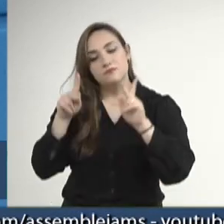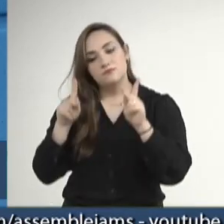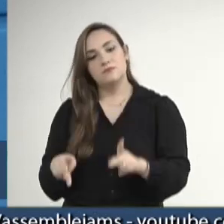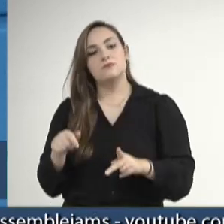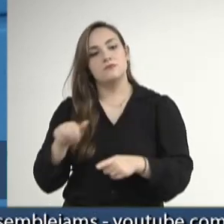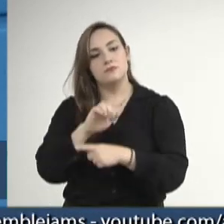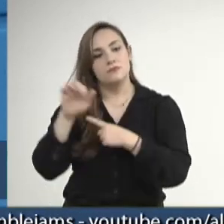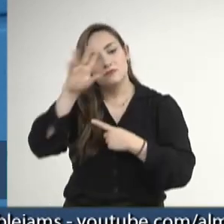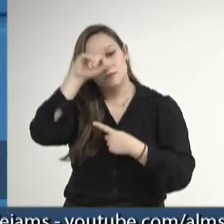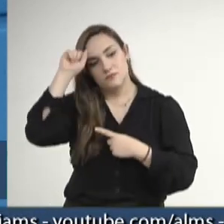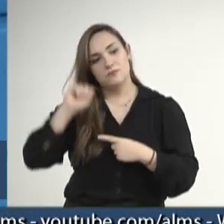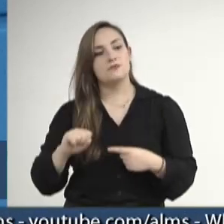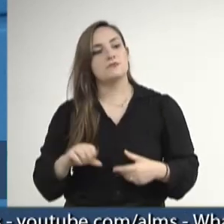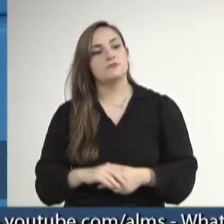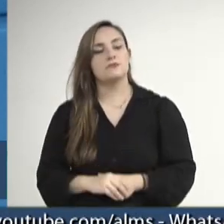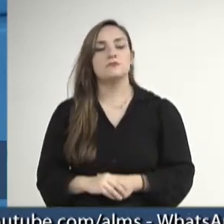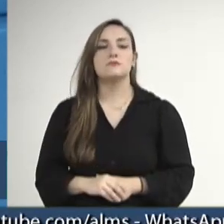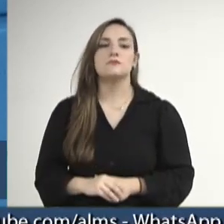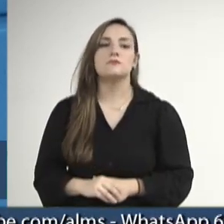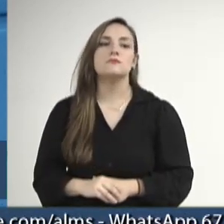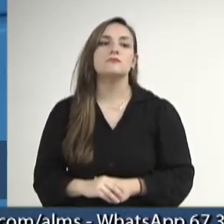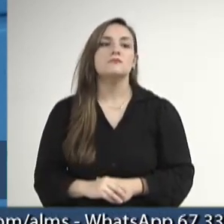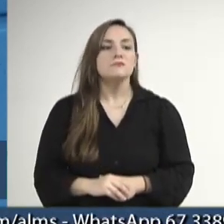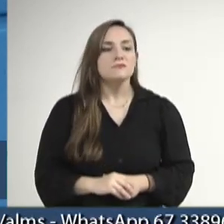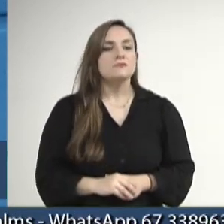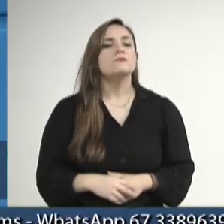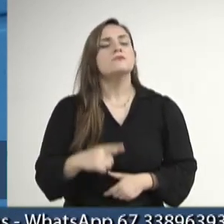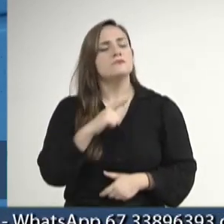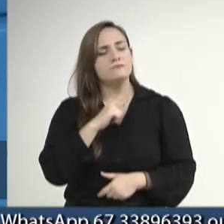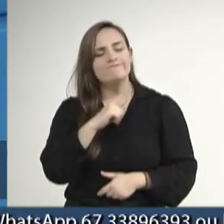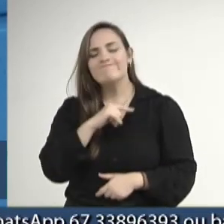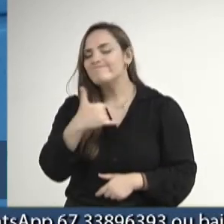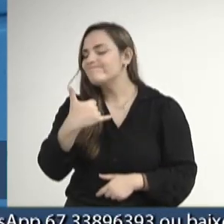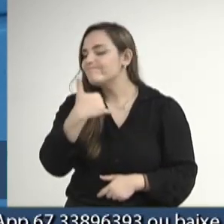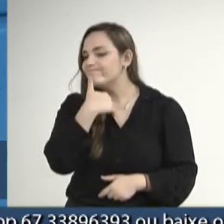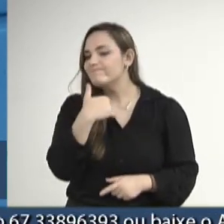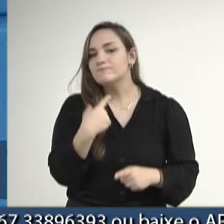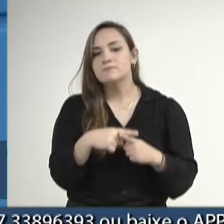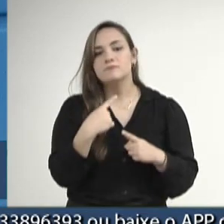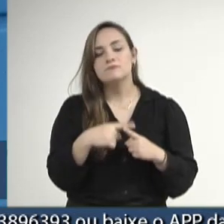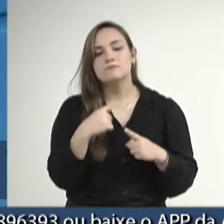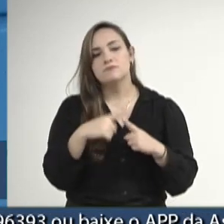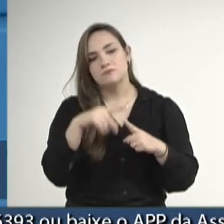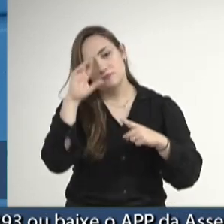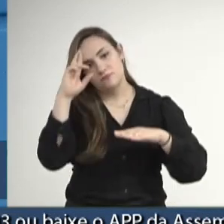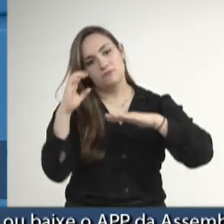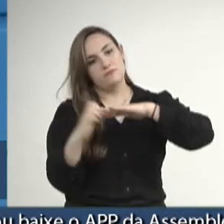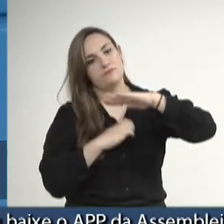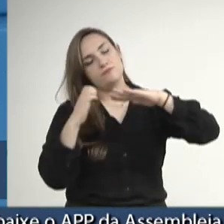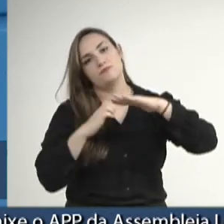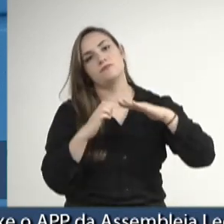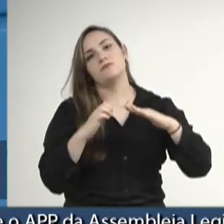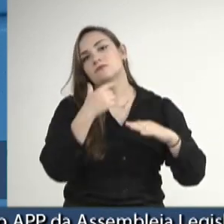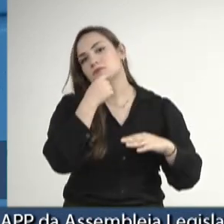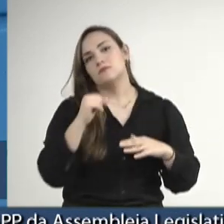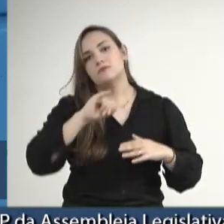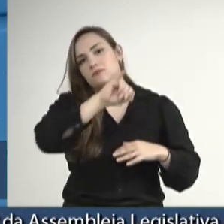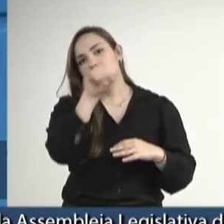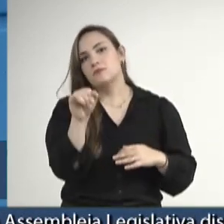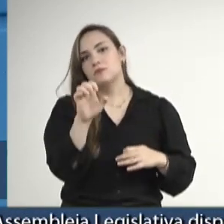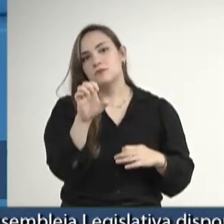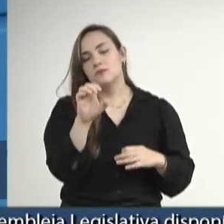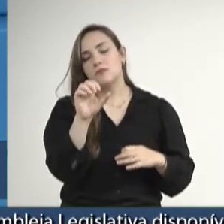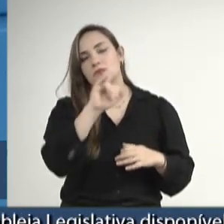mato-grossense vem consignar seus votos profundo pesar pelo falecimento do empresário José Thomas